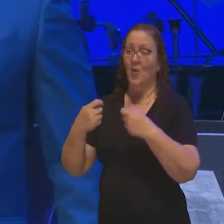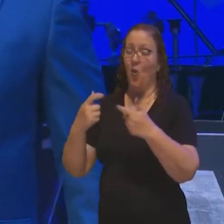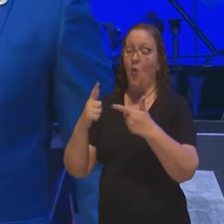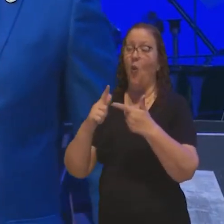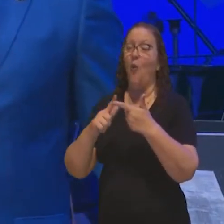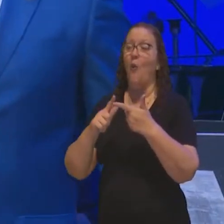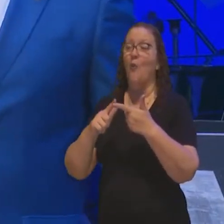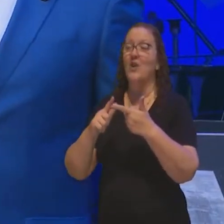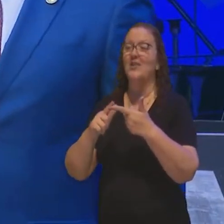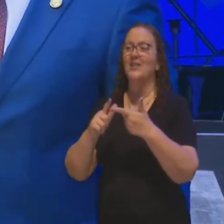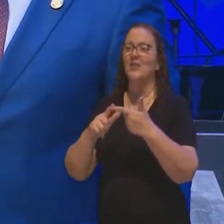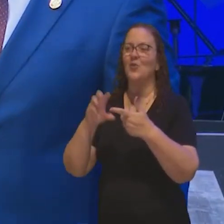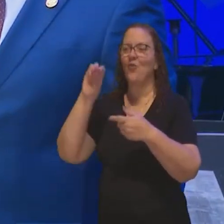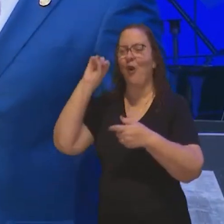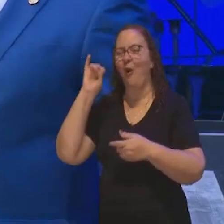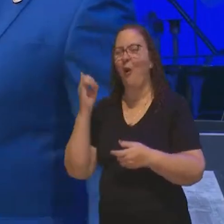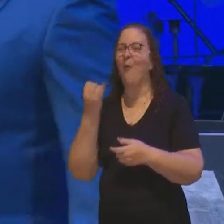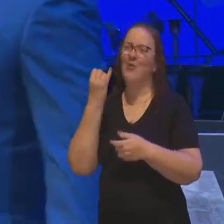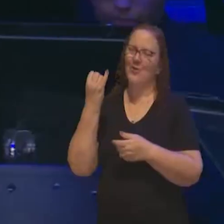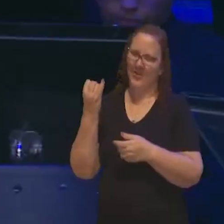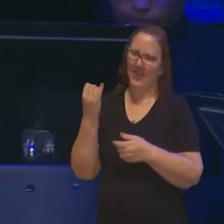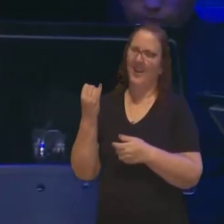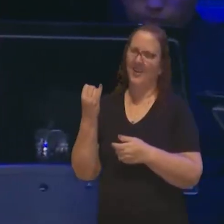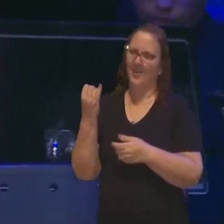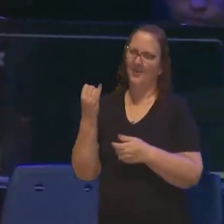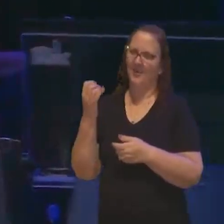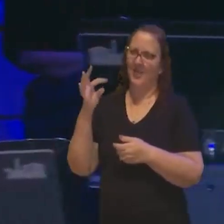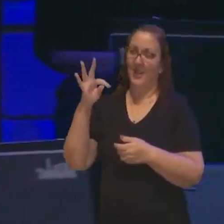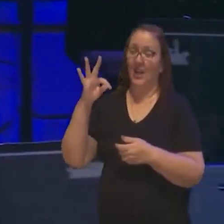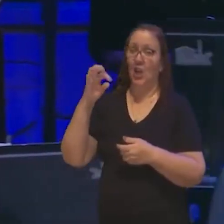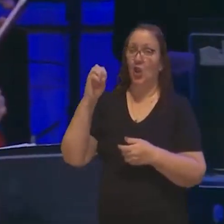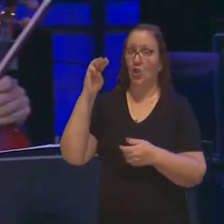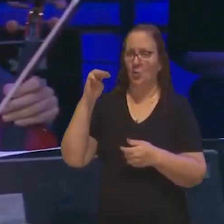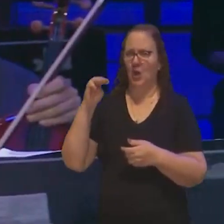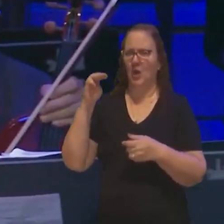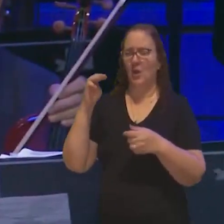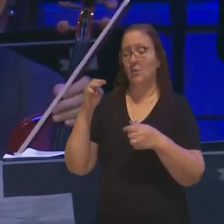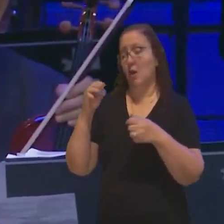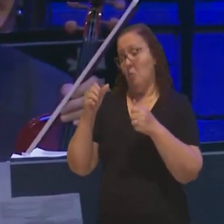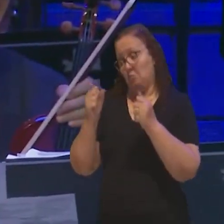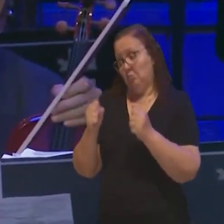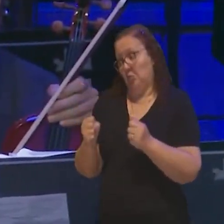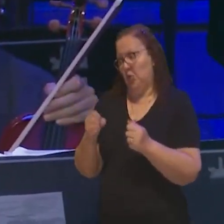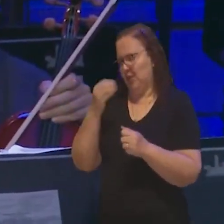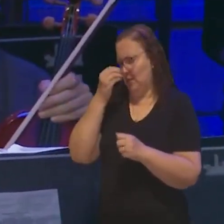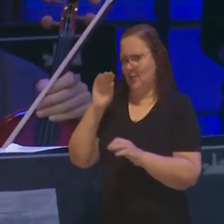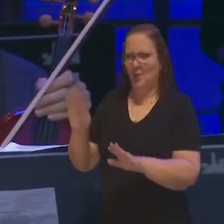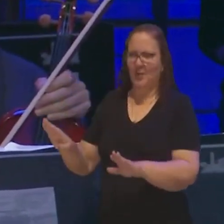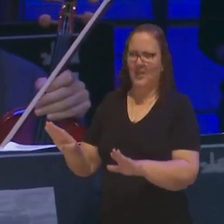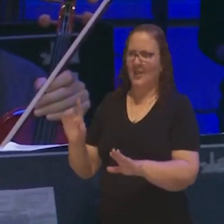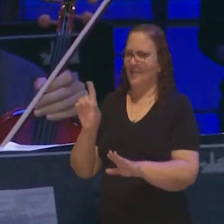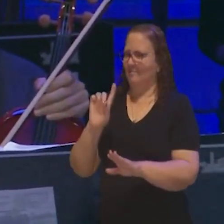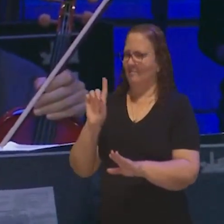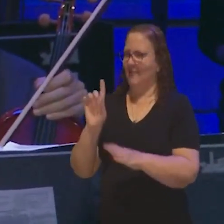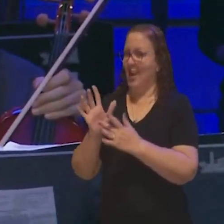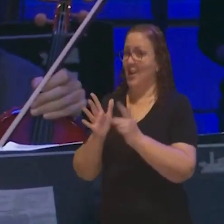O segundo momento, que Tomé poderia ter sido descartado para sempre, mas não foi o que aconteceu.